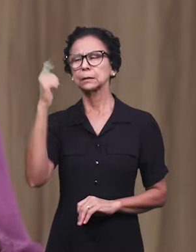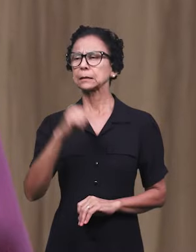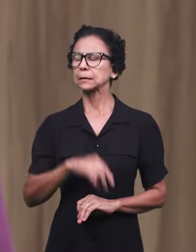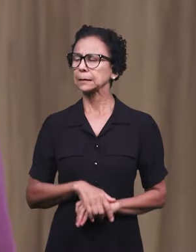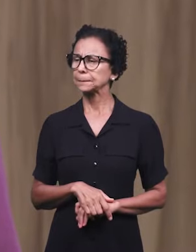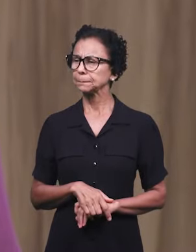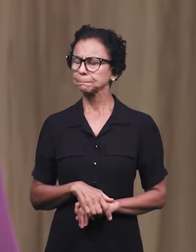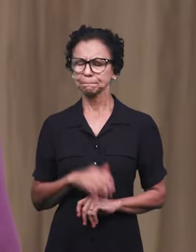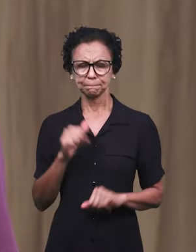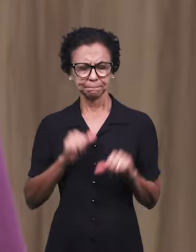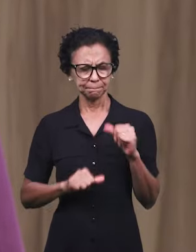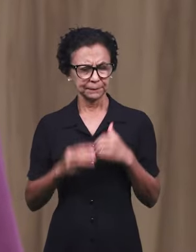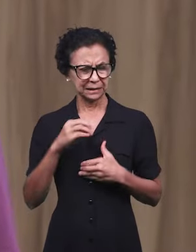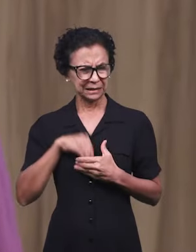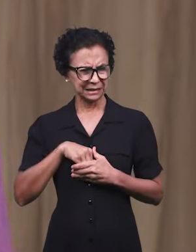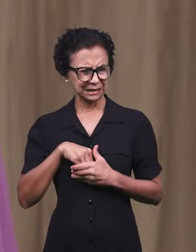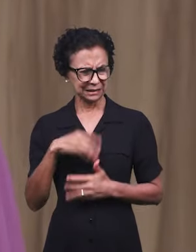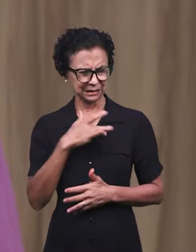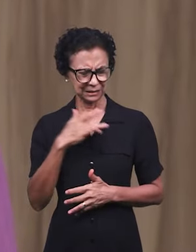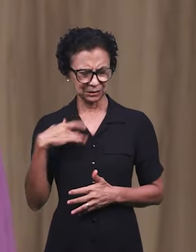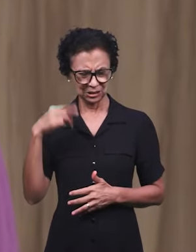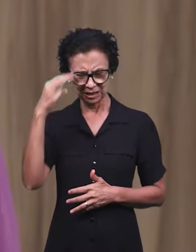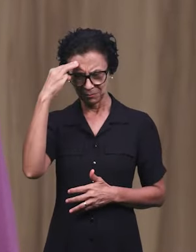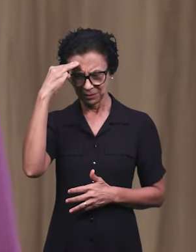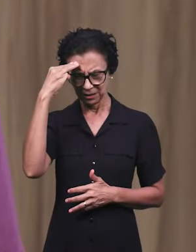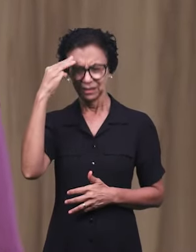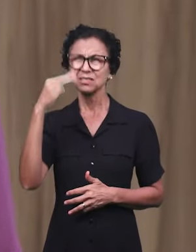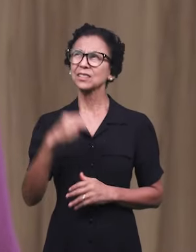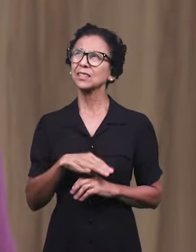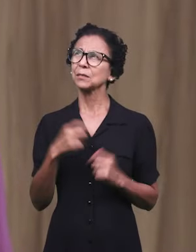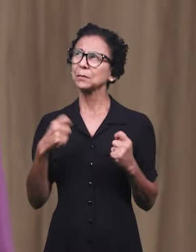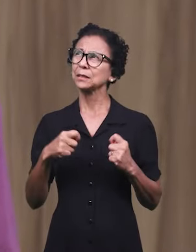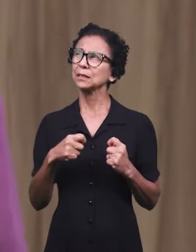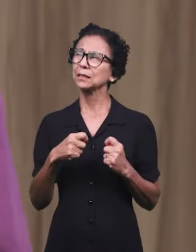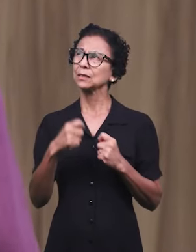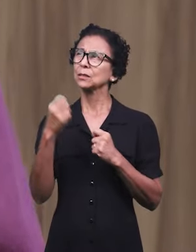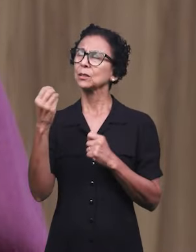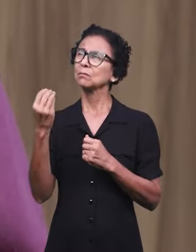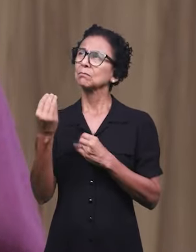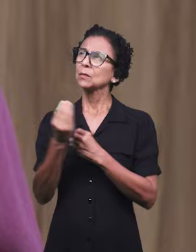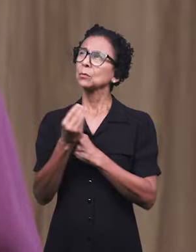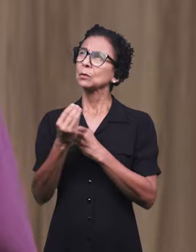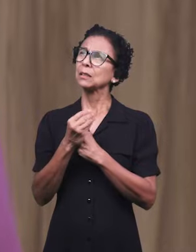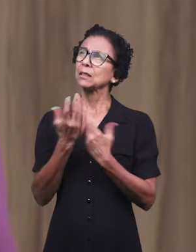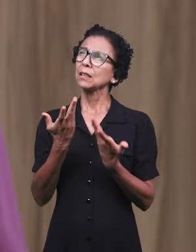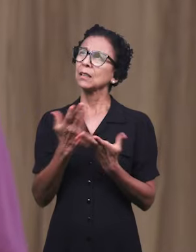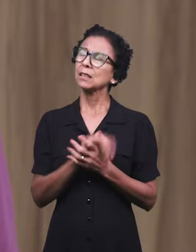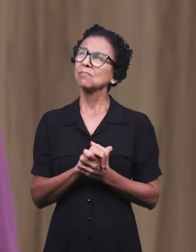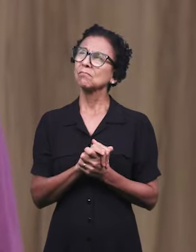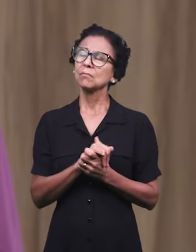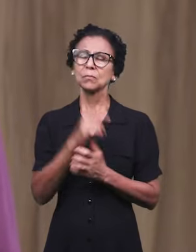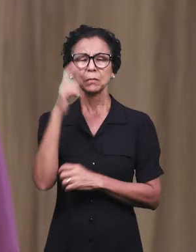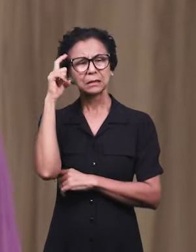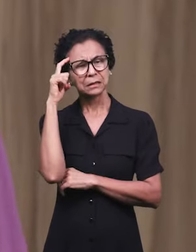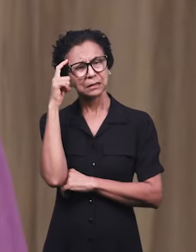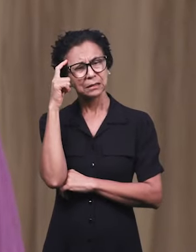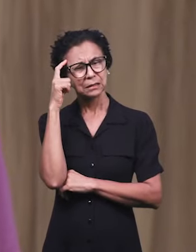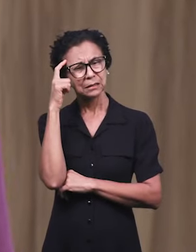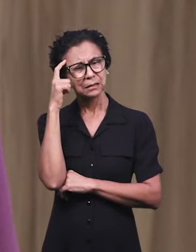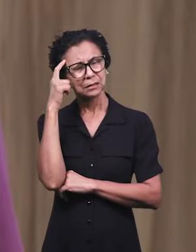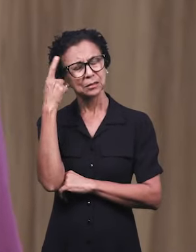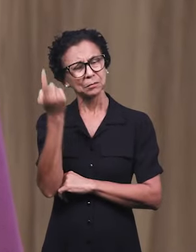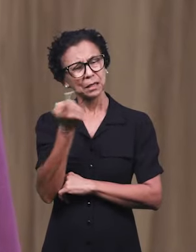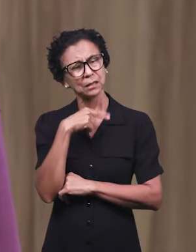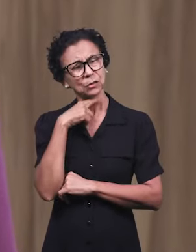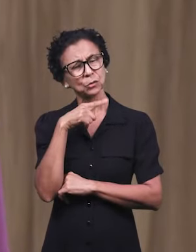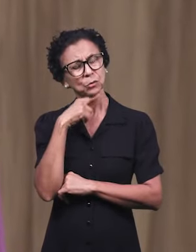que você está precisando, né, cuidar da sua saúde mental? Será que já tem muito tempo que você está pensando sobre isso, mas nunca